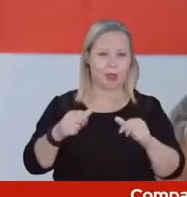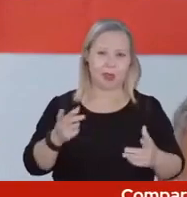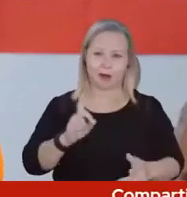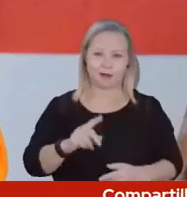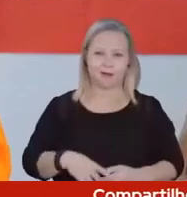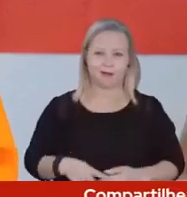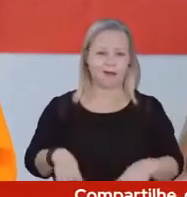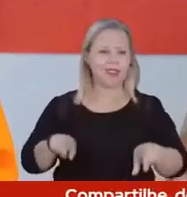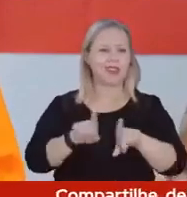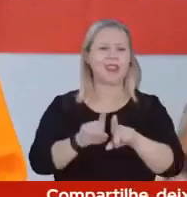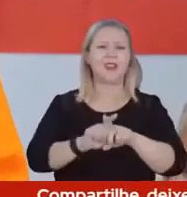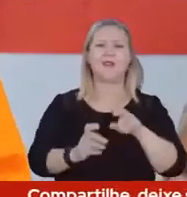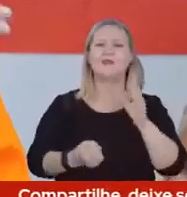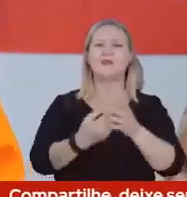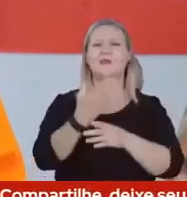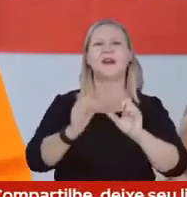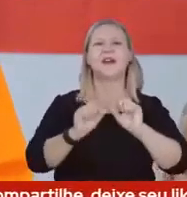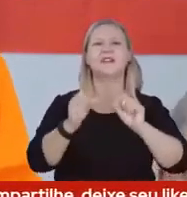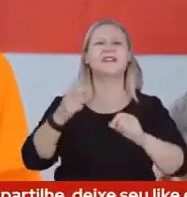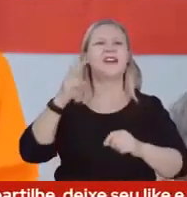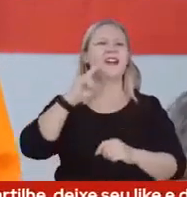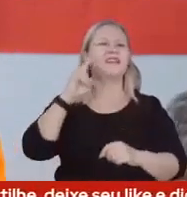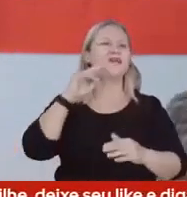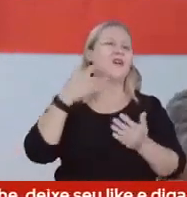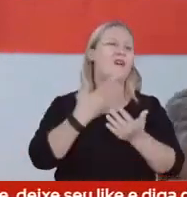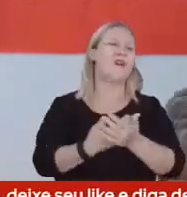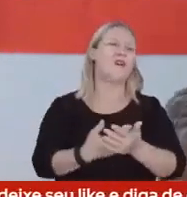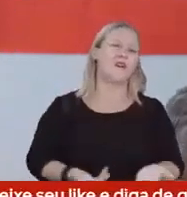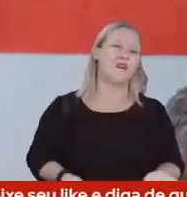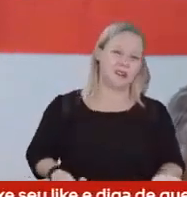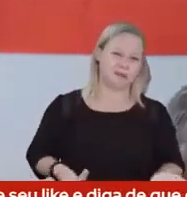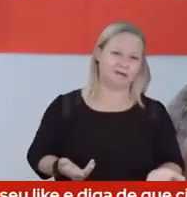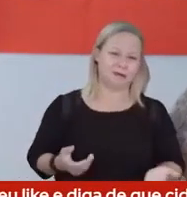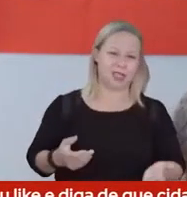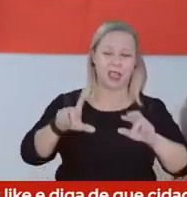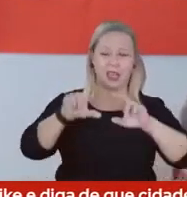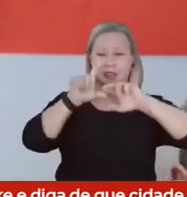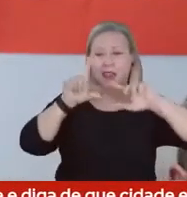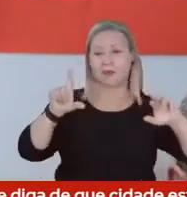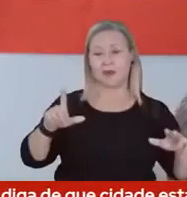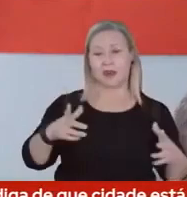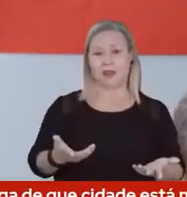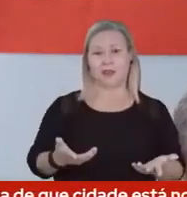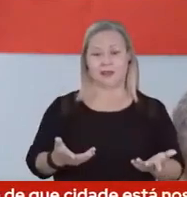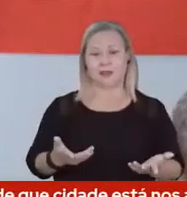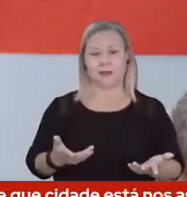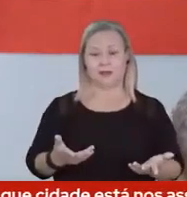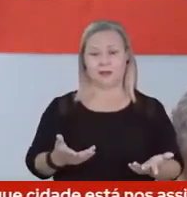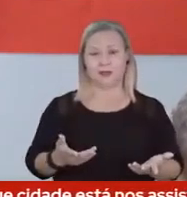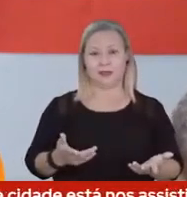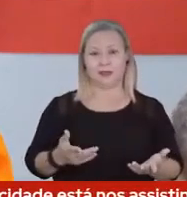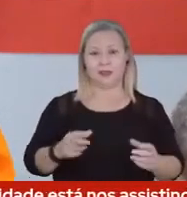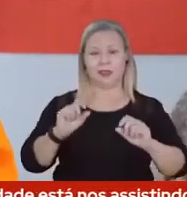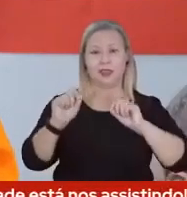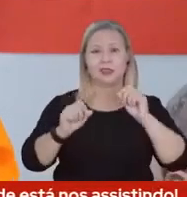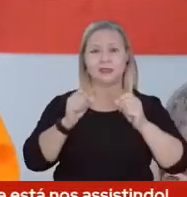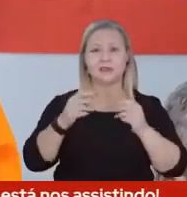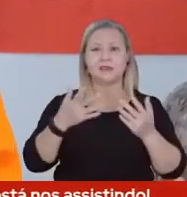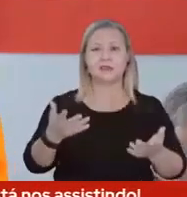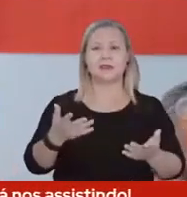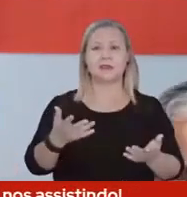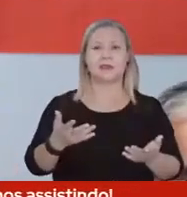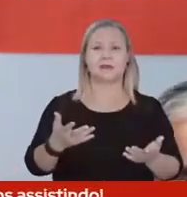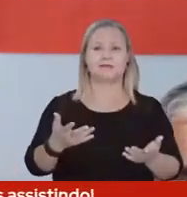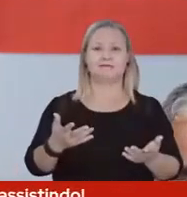imprensa. Porque a mentalidade de todos eles que entram é a mesma. É como disse o Estrela, é abrir mão da nossa soberania.